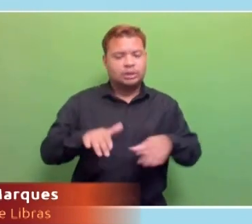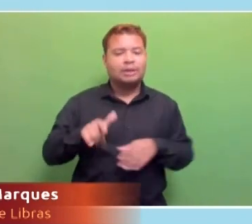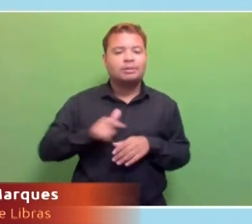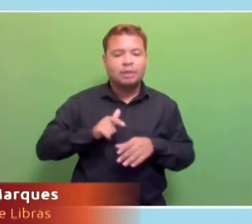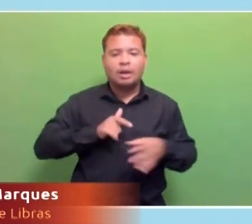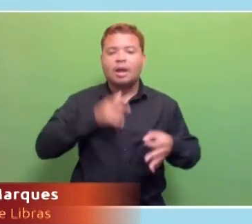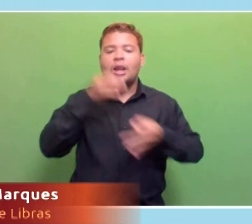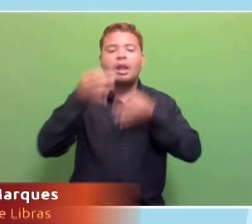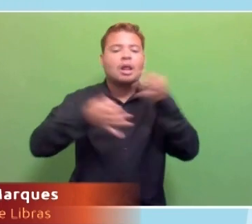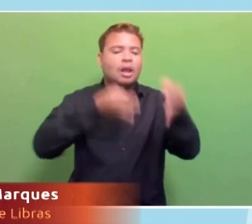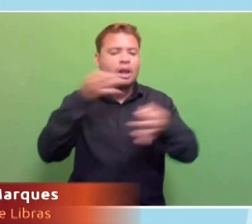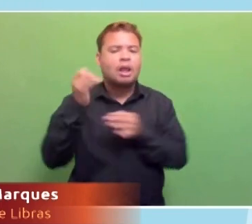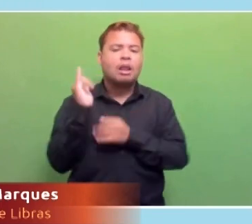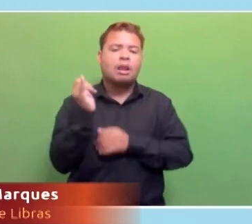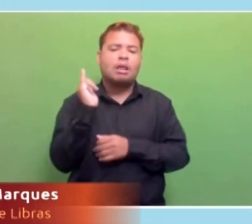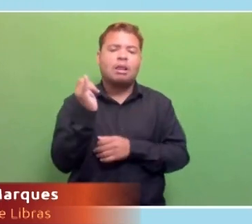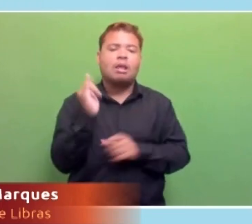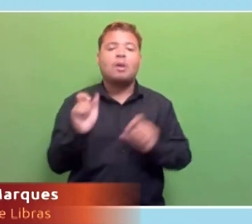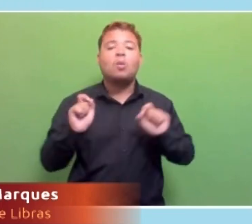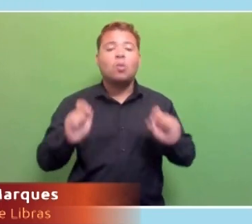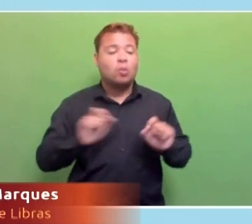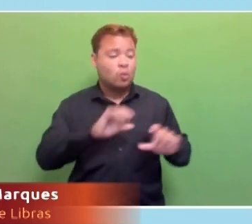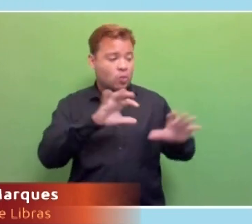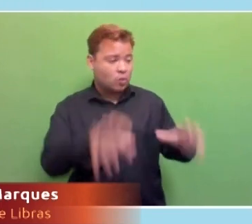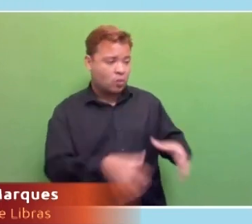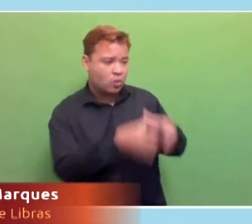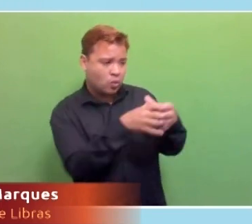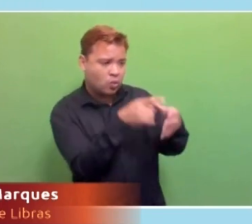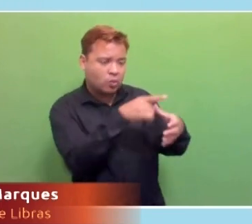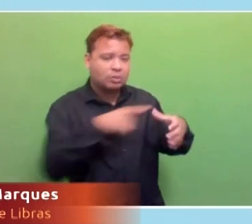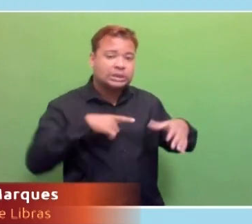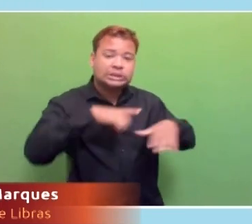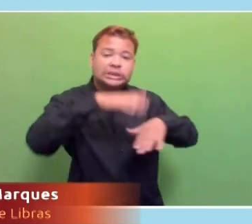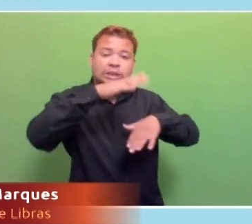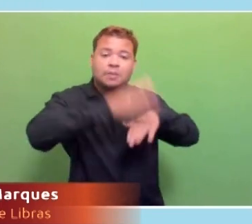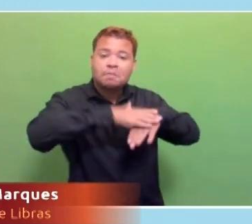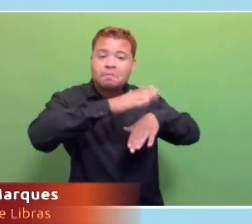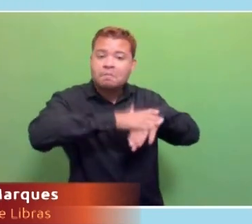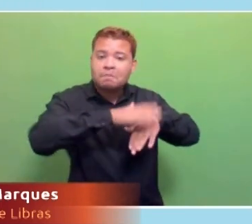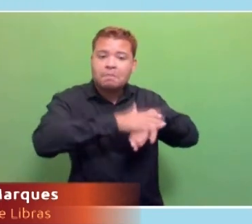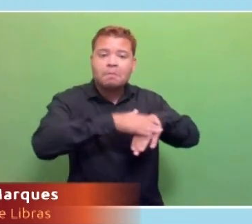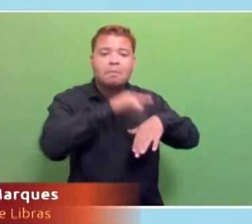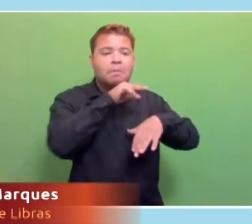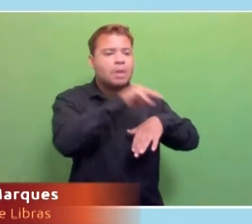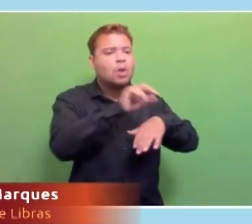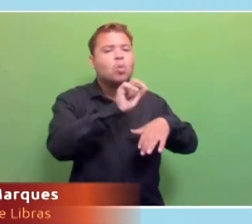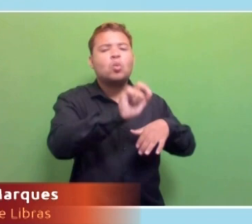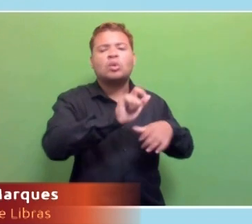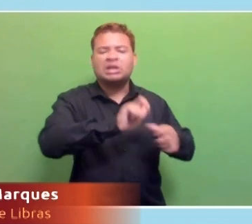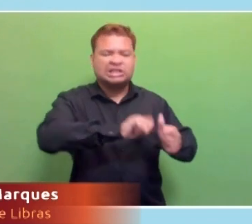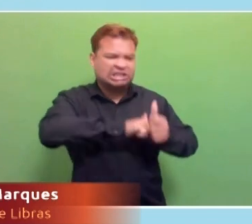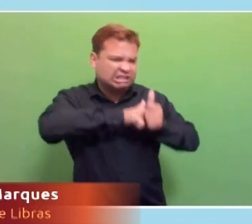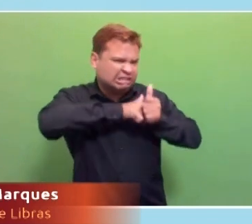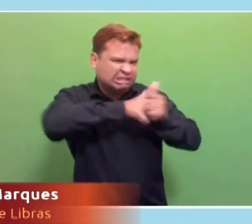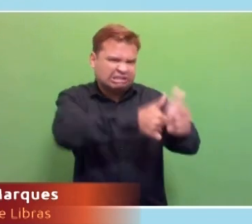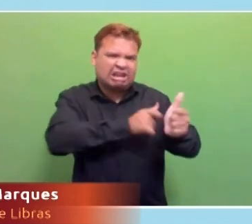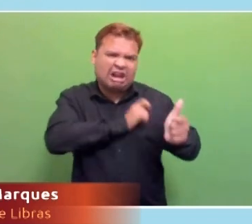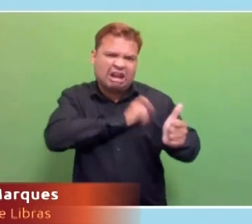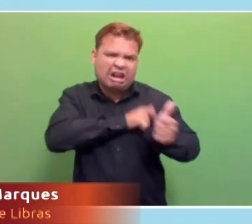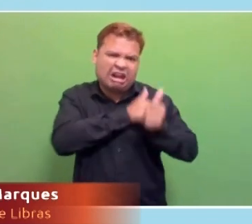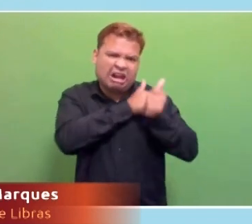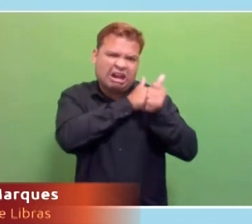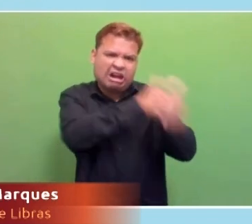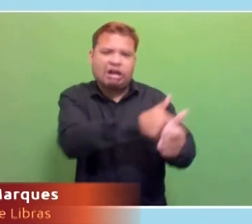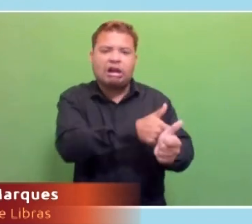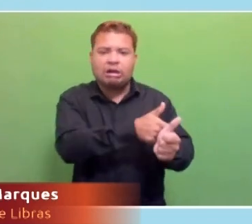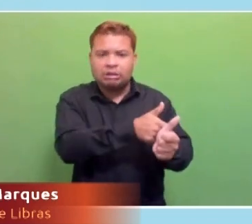esse grupo, né, empreende uma série de medidas de perseguição, ou mesmo de não